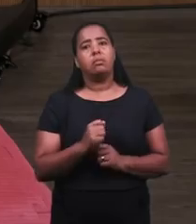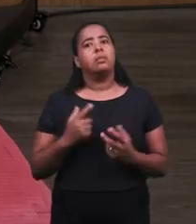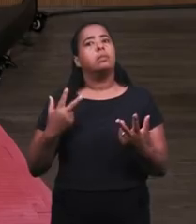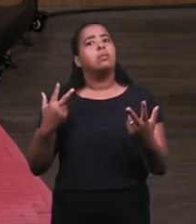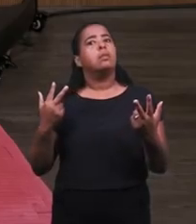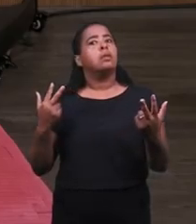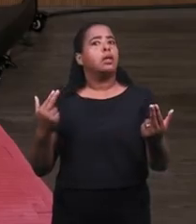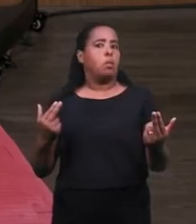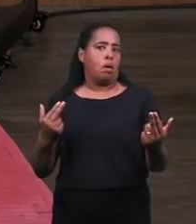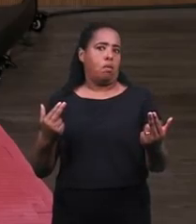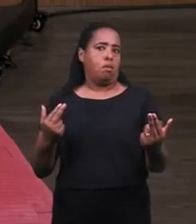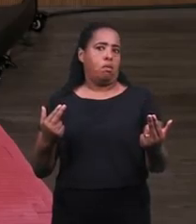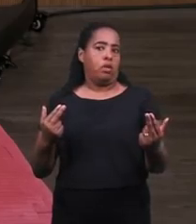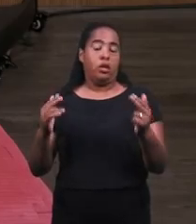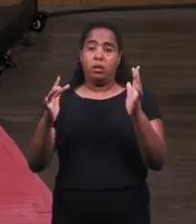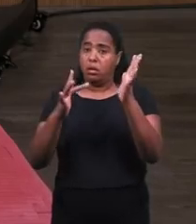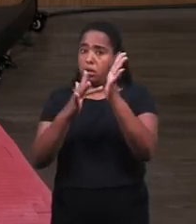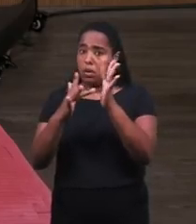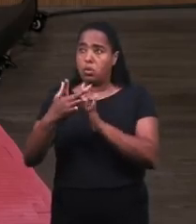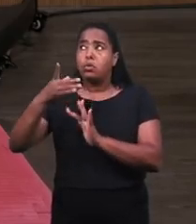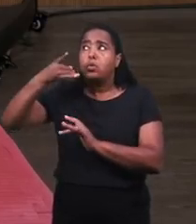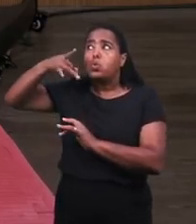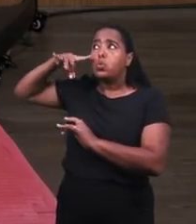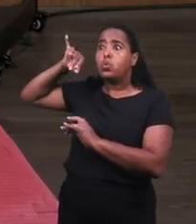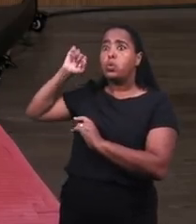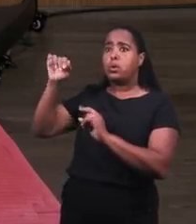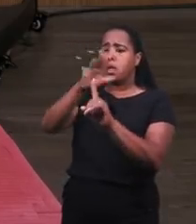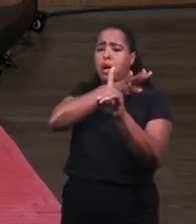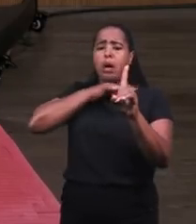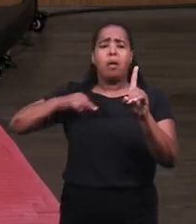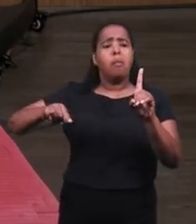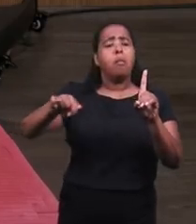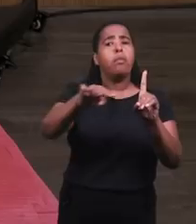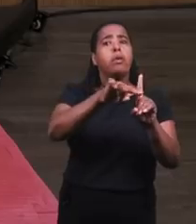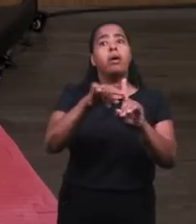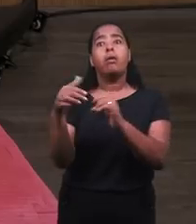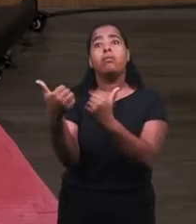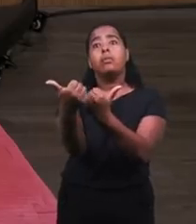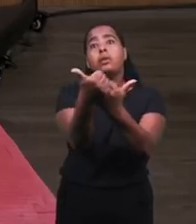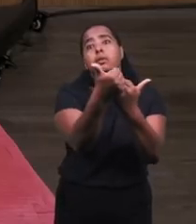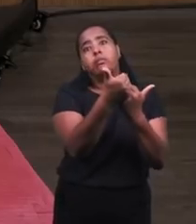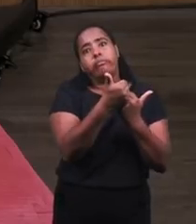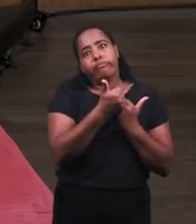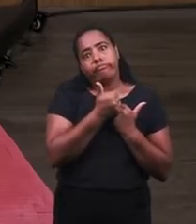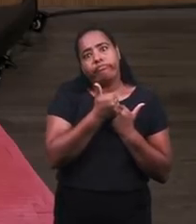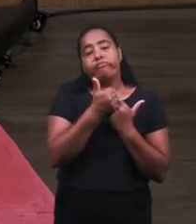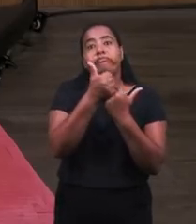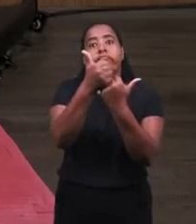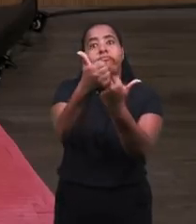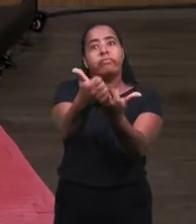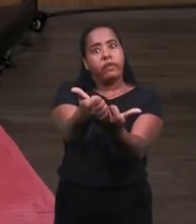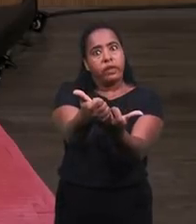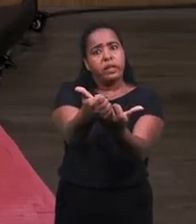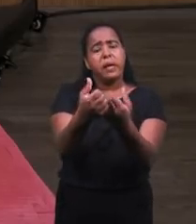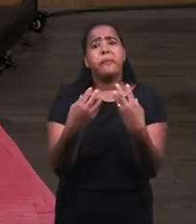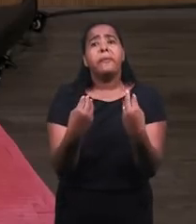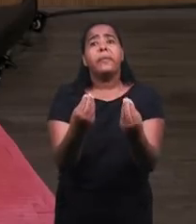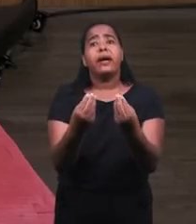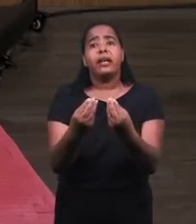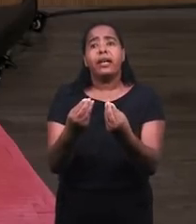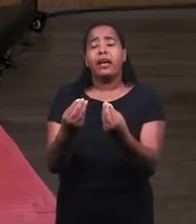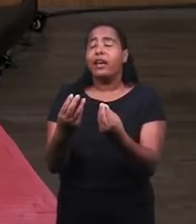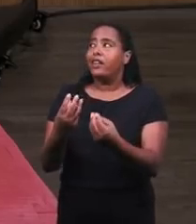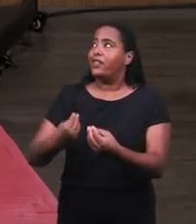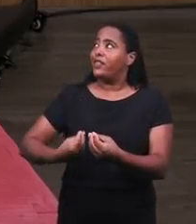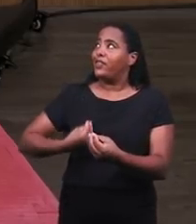dia Jesus, o Cordeiro vivo de Deus, morreu por nós para ser o nosso Salvador, para nos dar vida